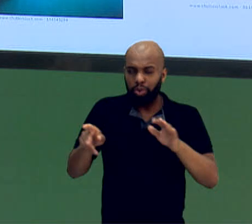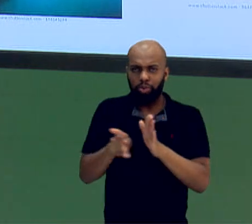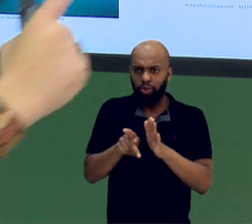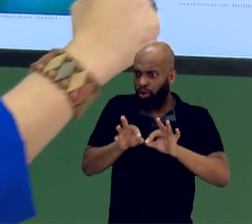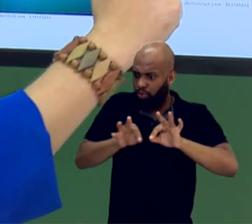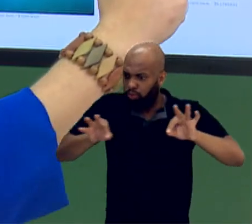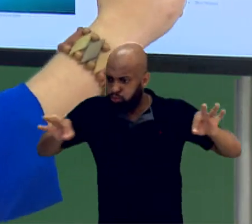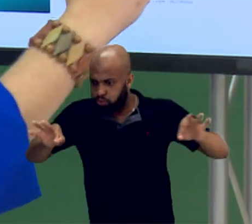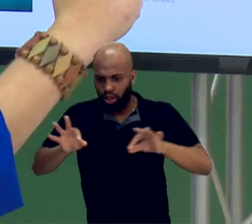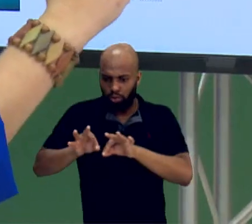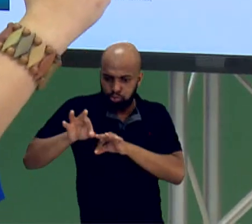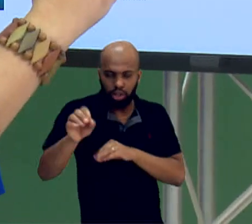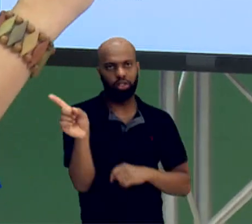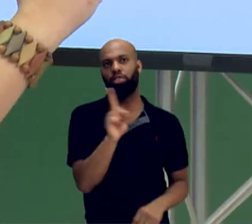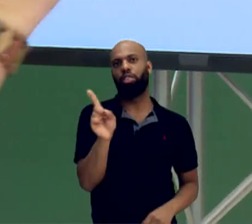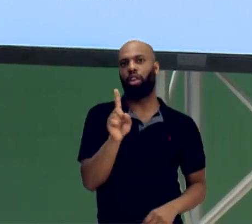Na